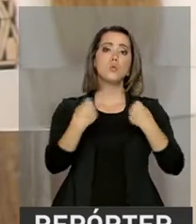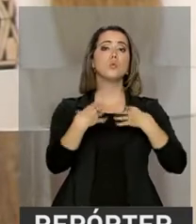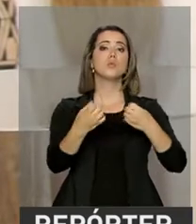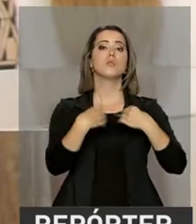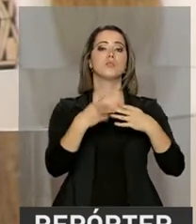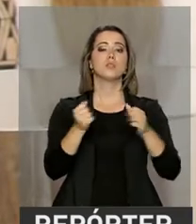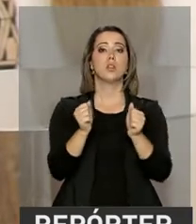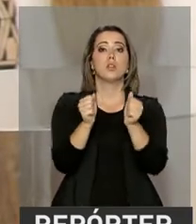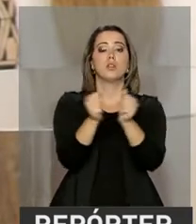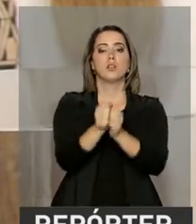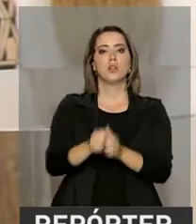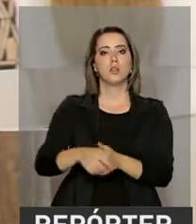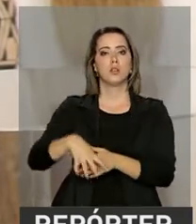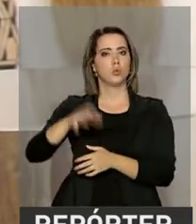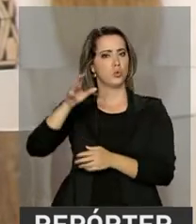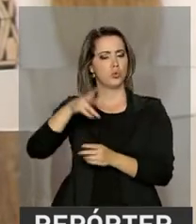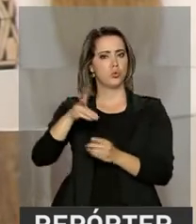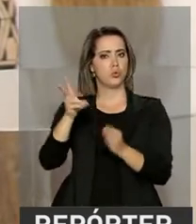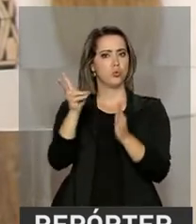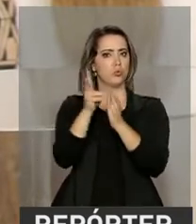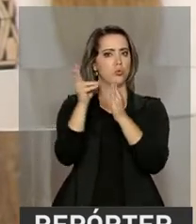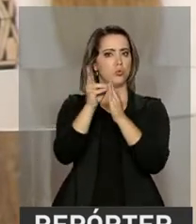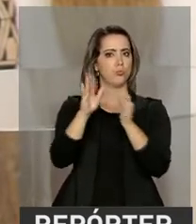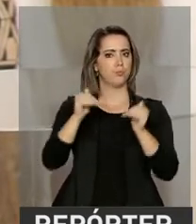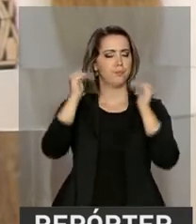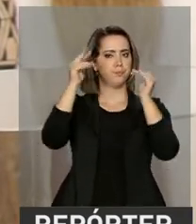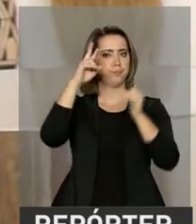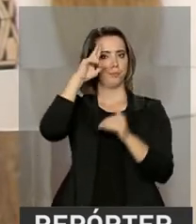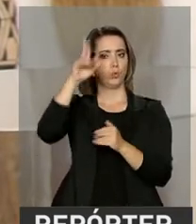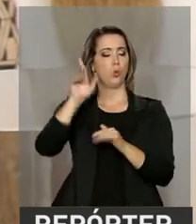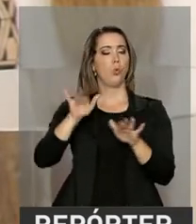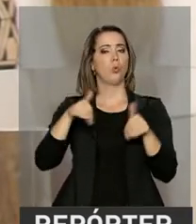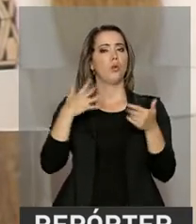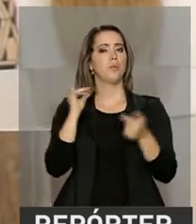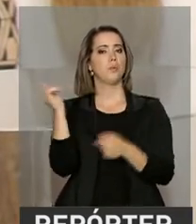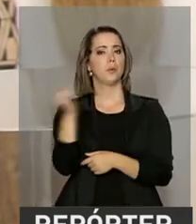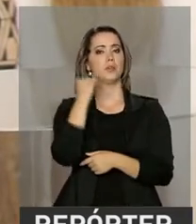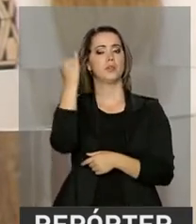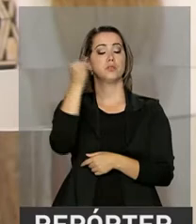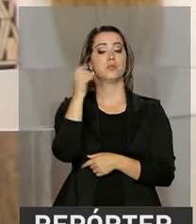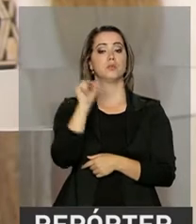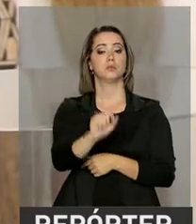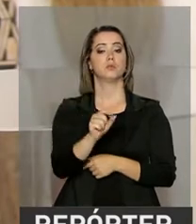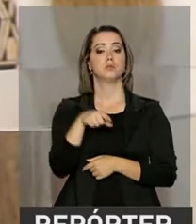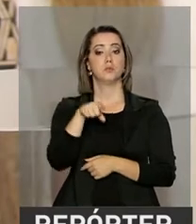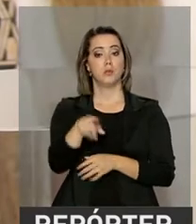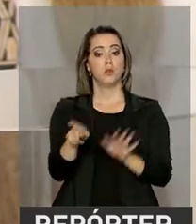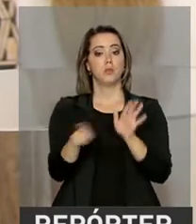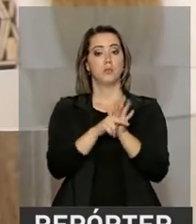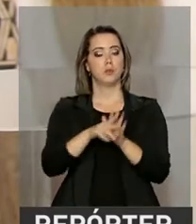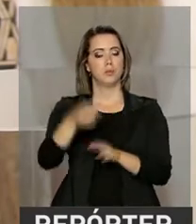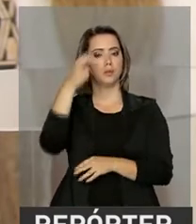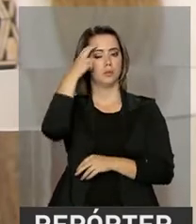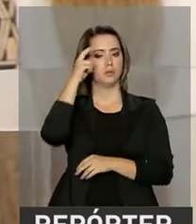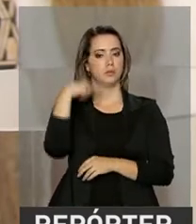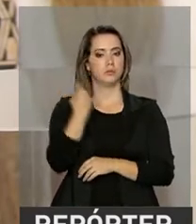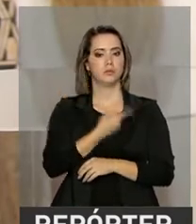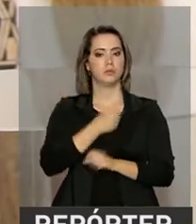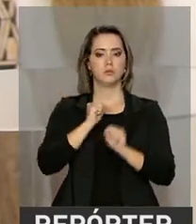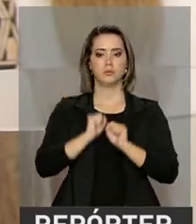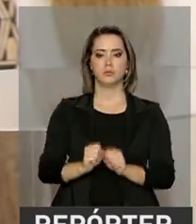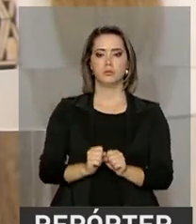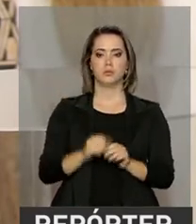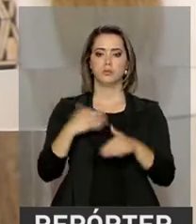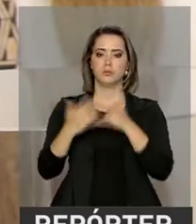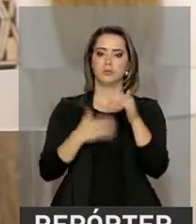com os mestres indígenas, né, quais são os aspectos relevantes e de que maneira da cultura deles e de que maneira nós